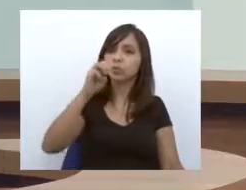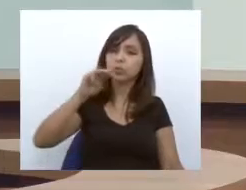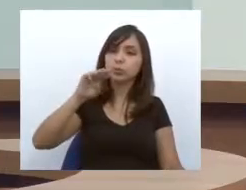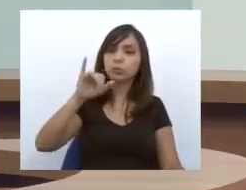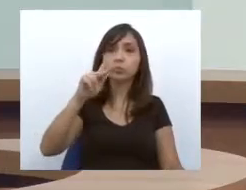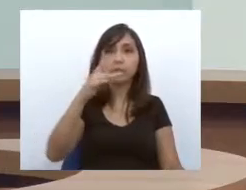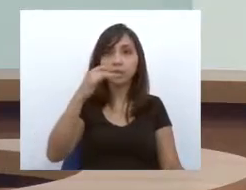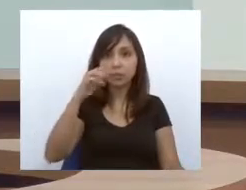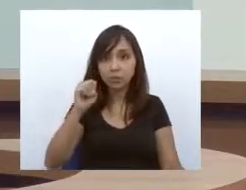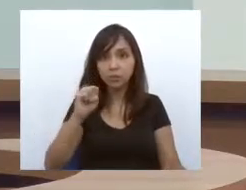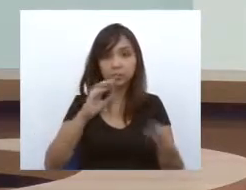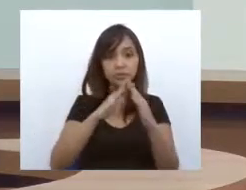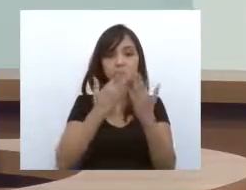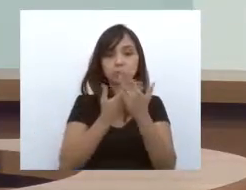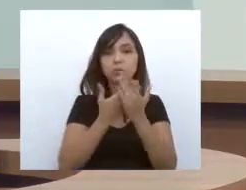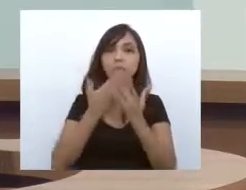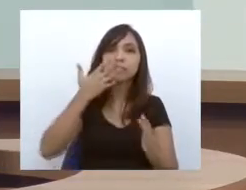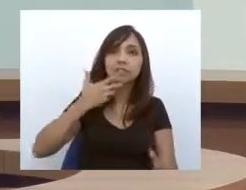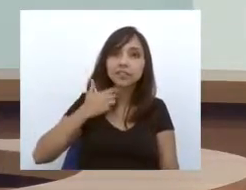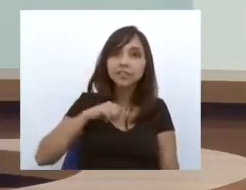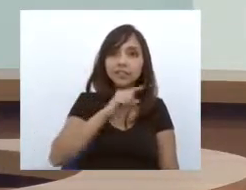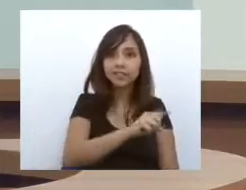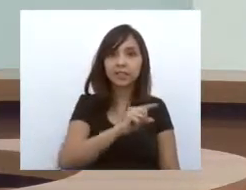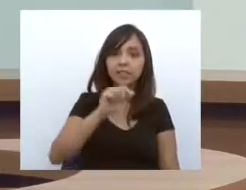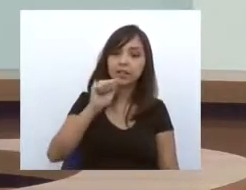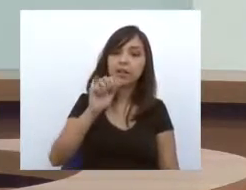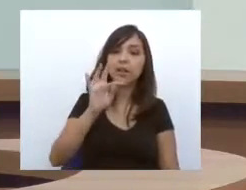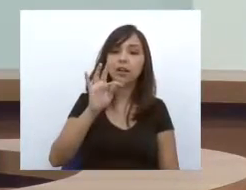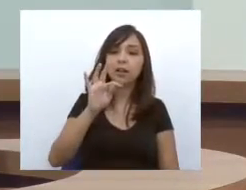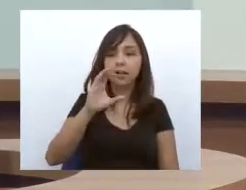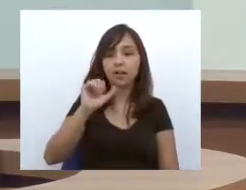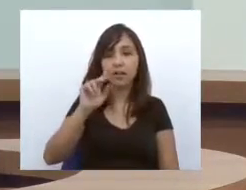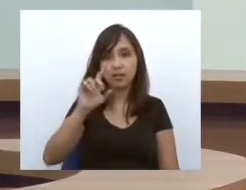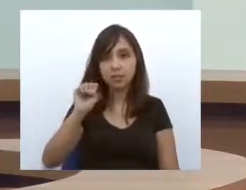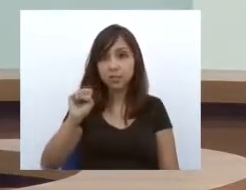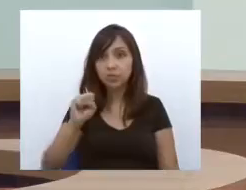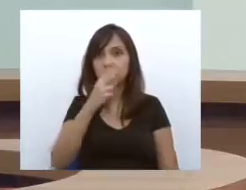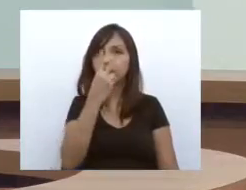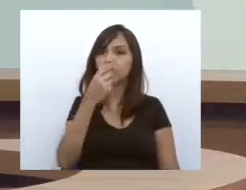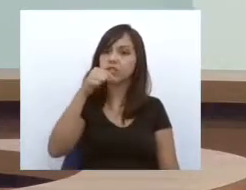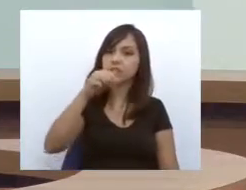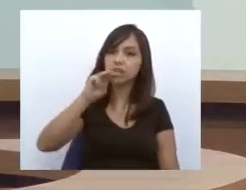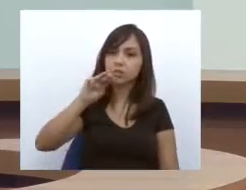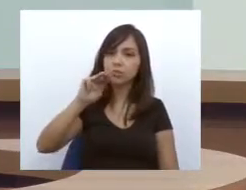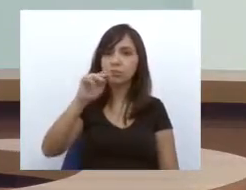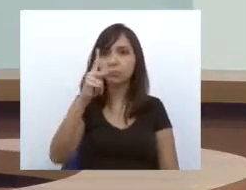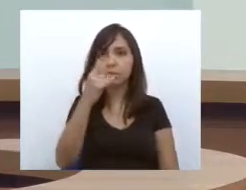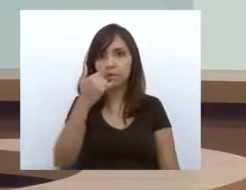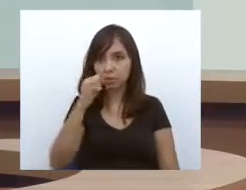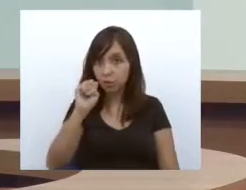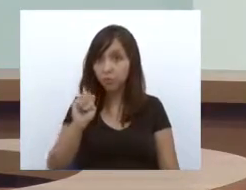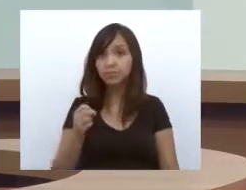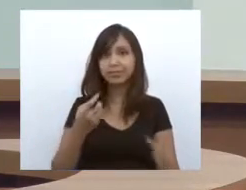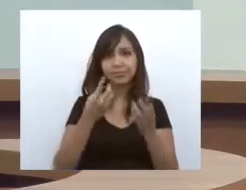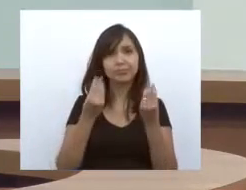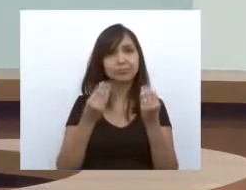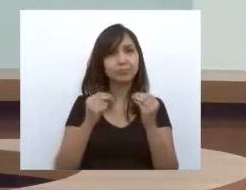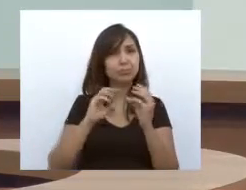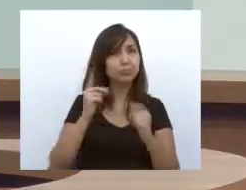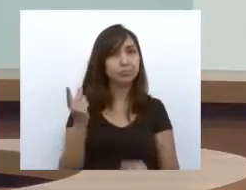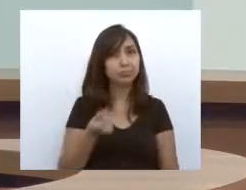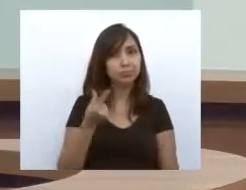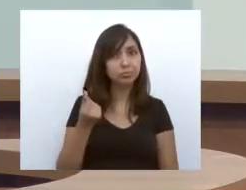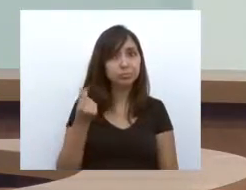A escola infantil do Acácio, que é a empresa Tume, 27 milhões. Né? Olha quantos milhões e nada